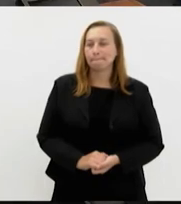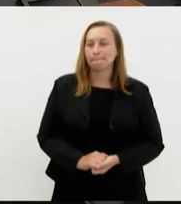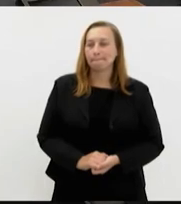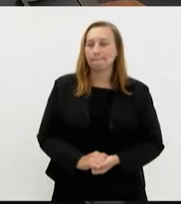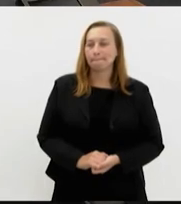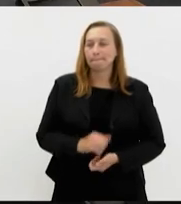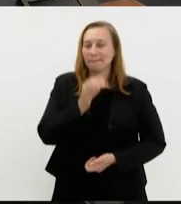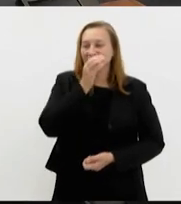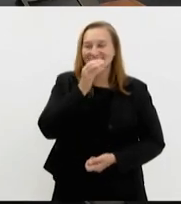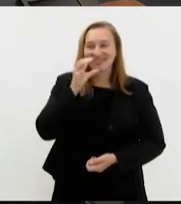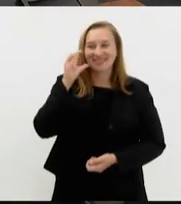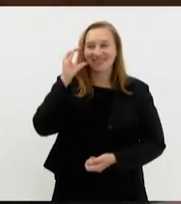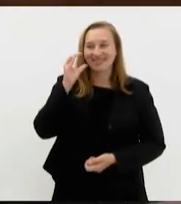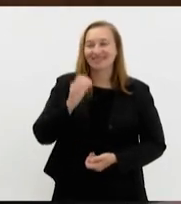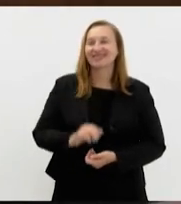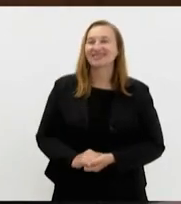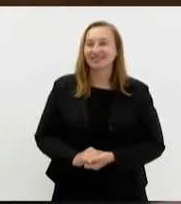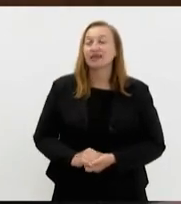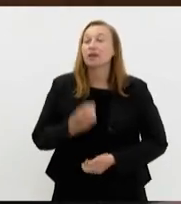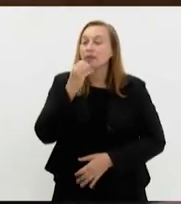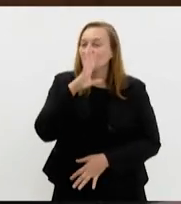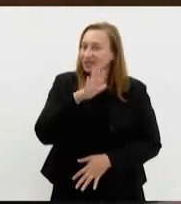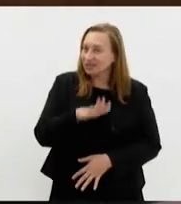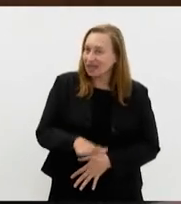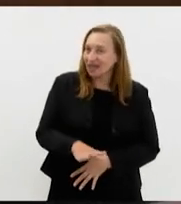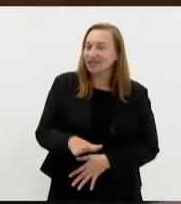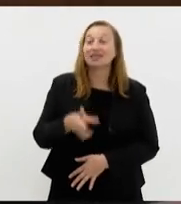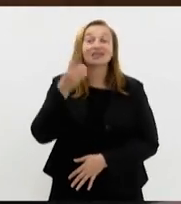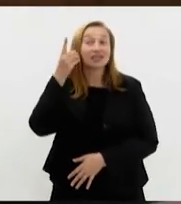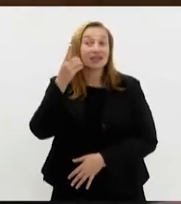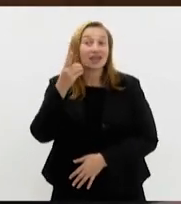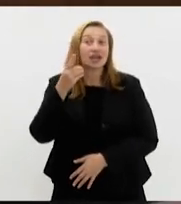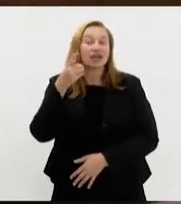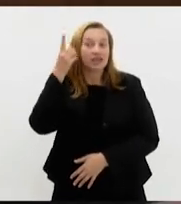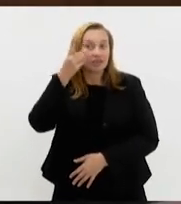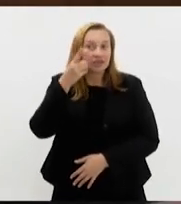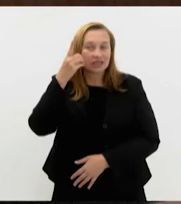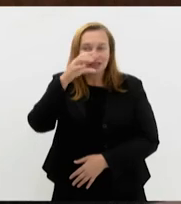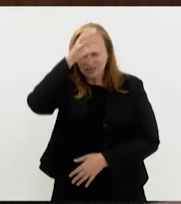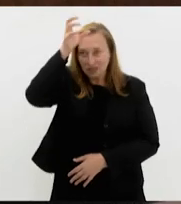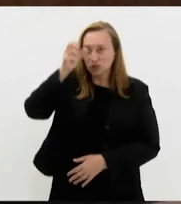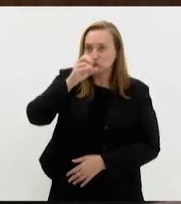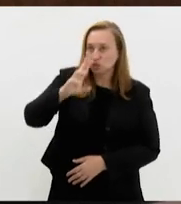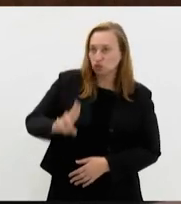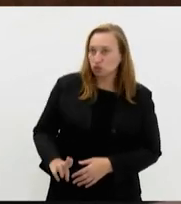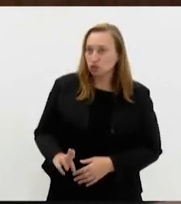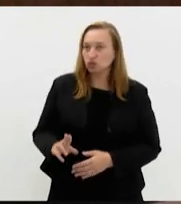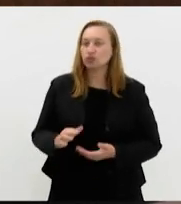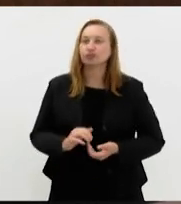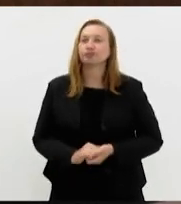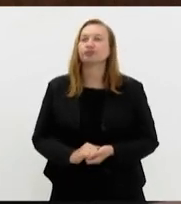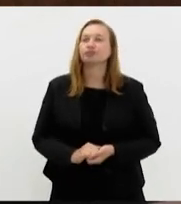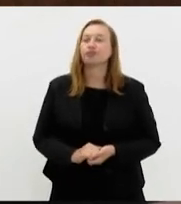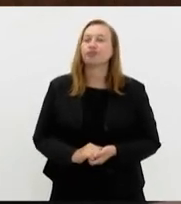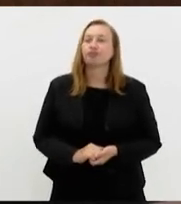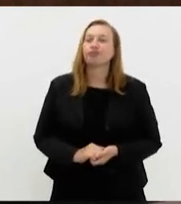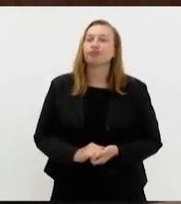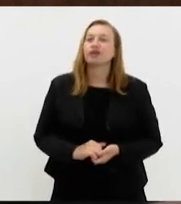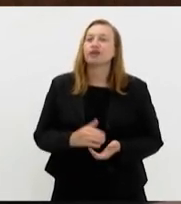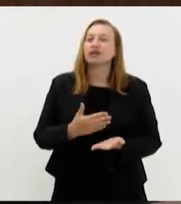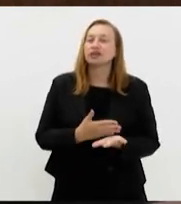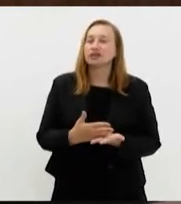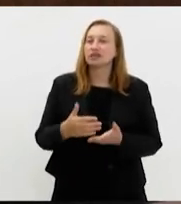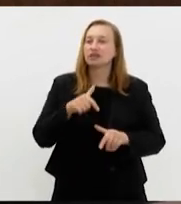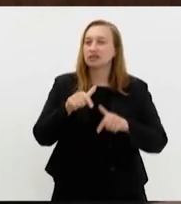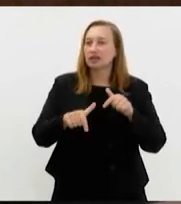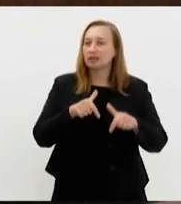autora do projeto. Uma boa tarde, nobre deputada Tia Ju, que preside essa sessão ordinária.